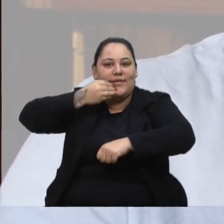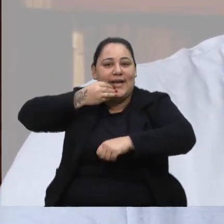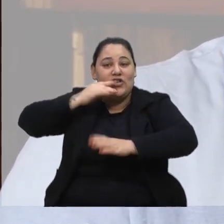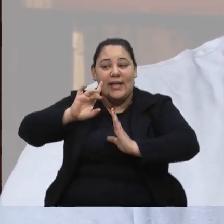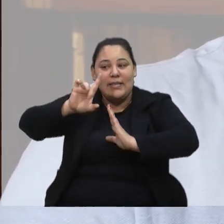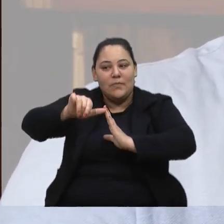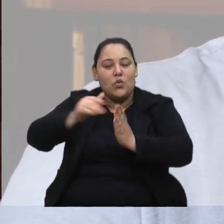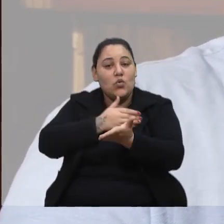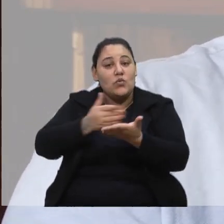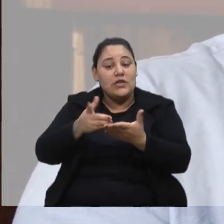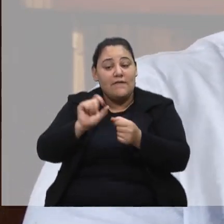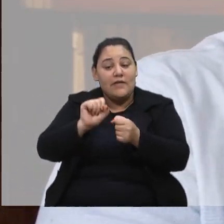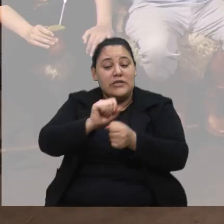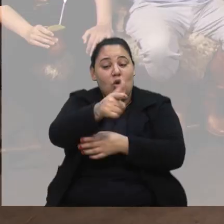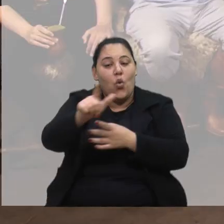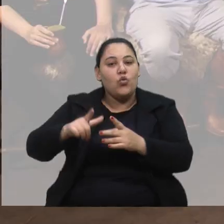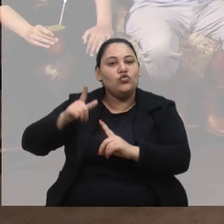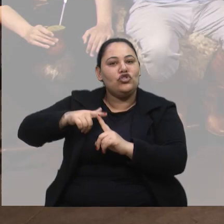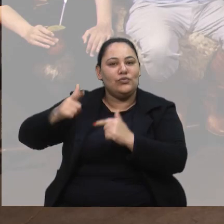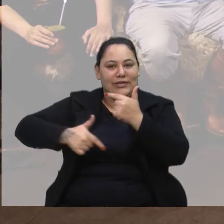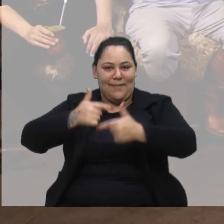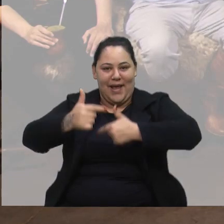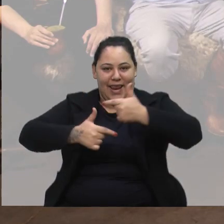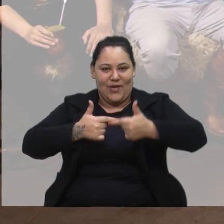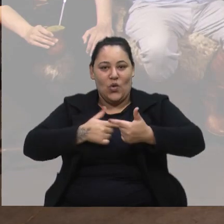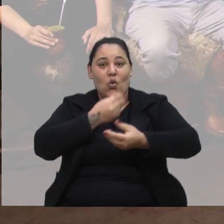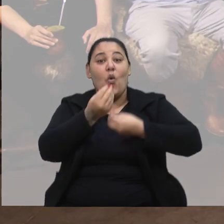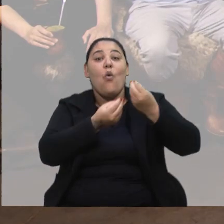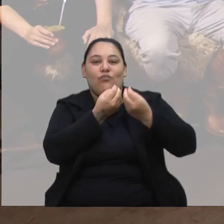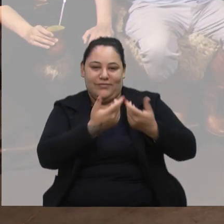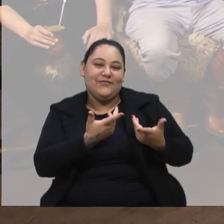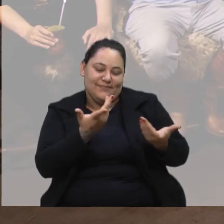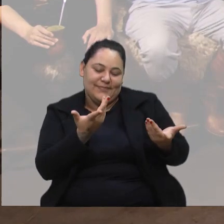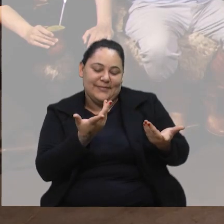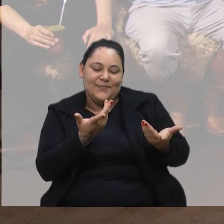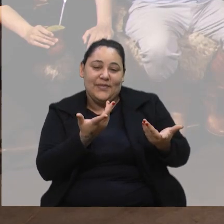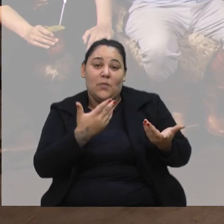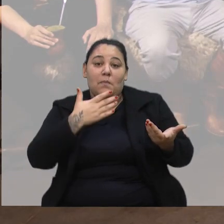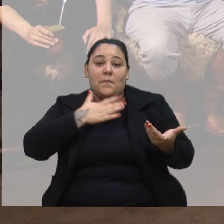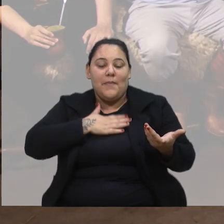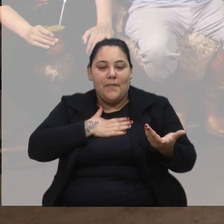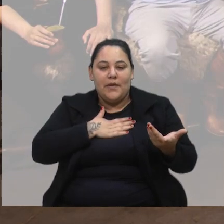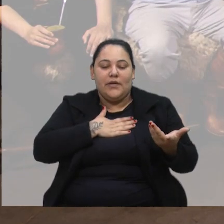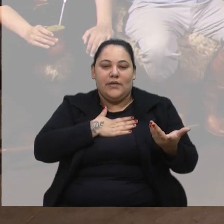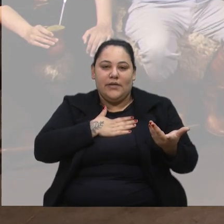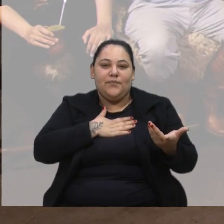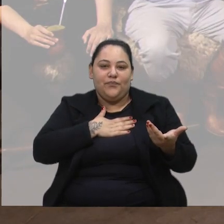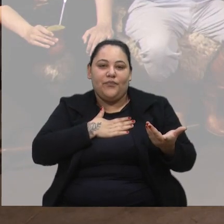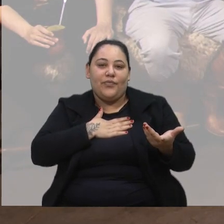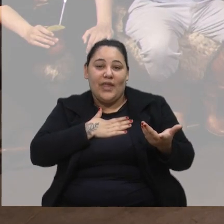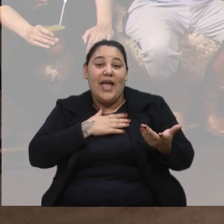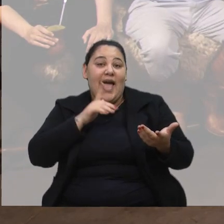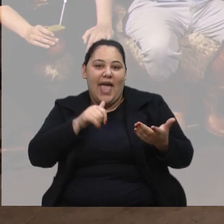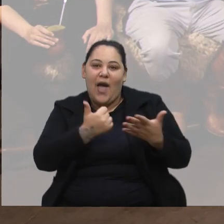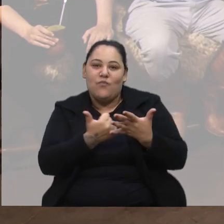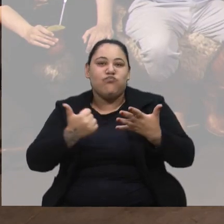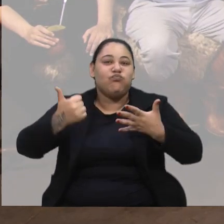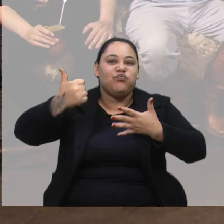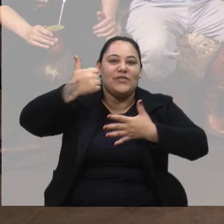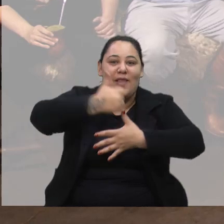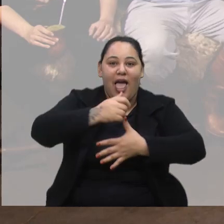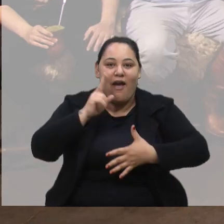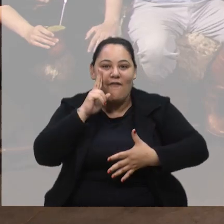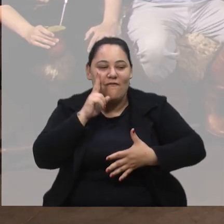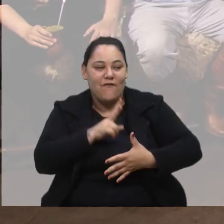galgar outras instâncias, como a gente diz, né? Então para mim é um privilégio, e daí veio esse